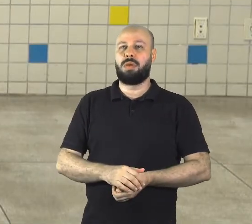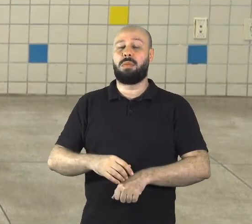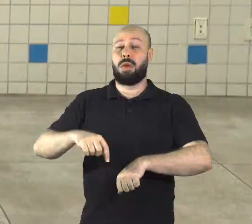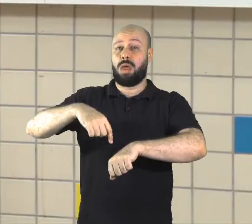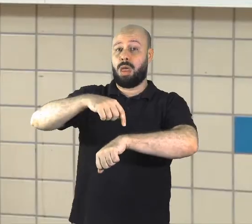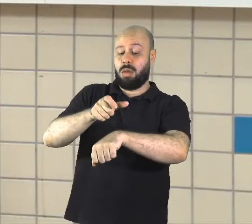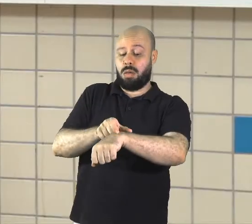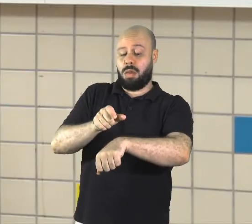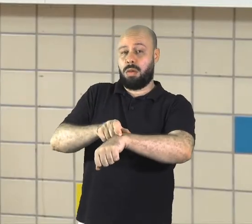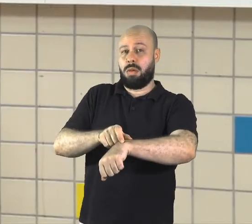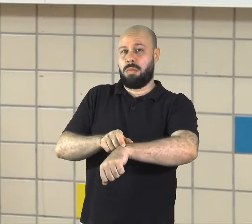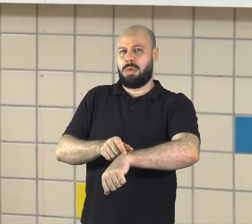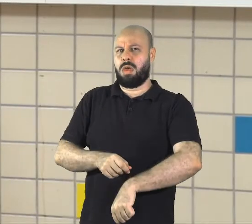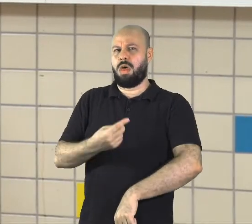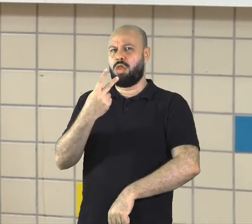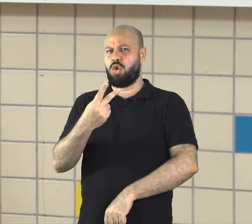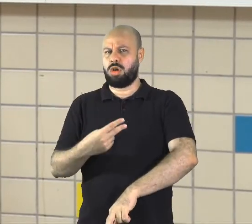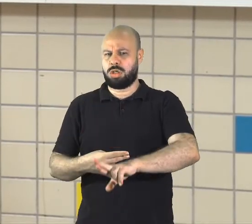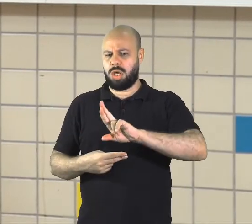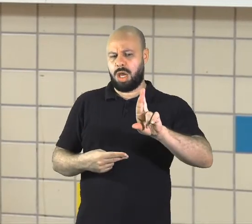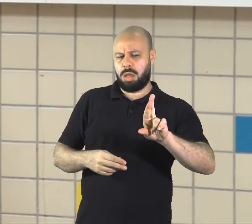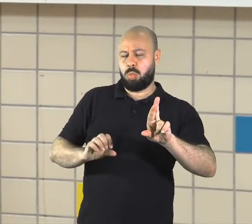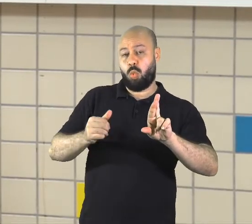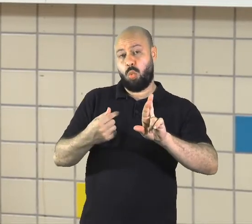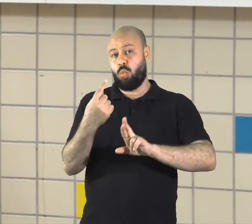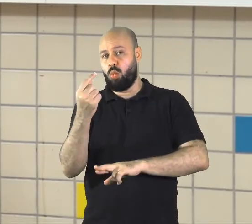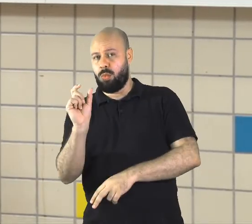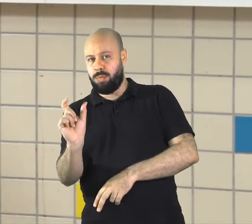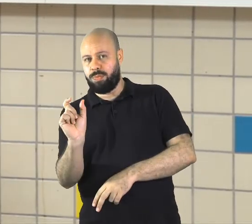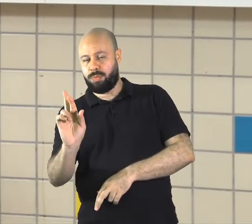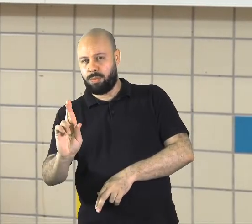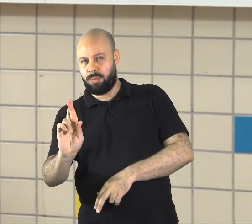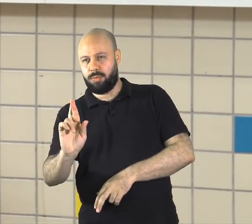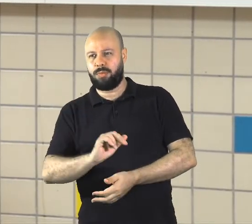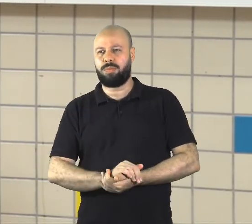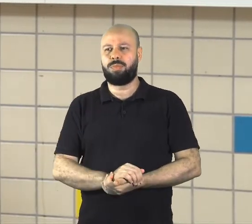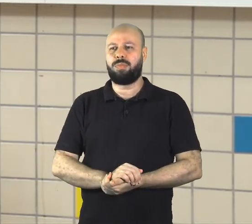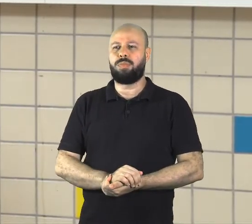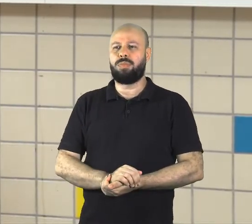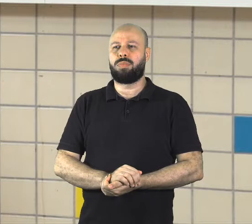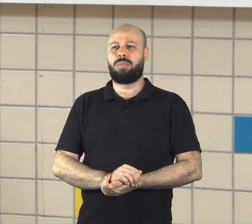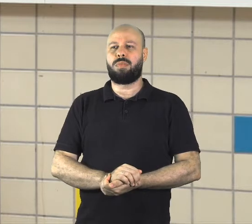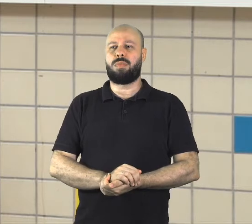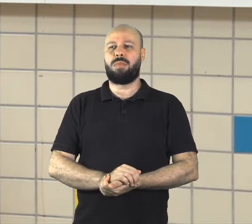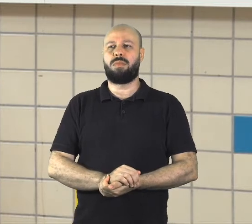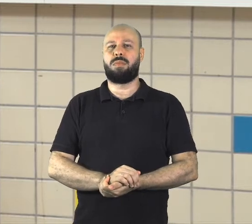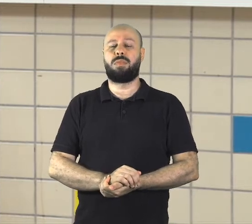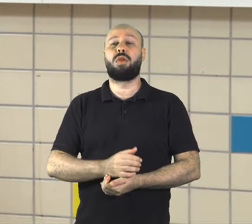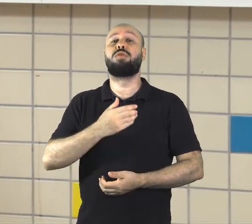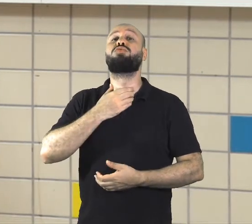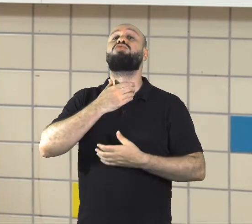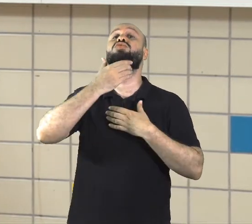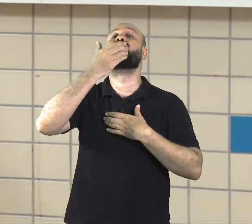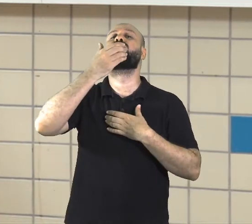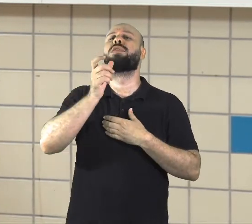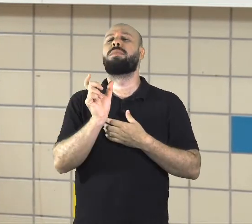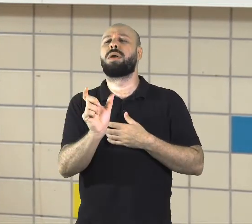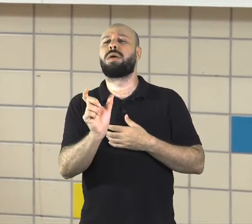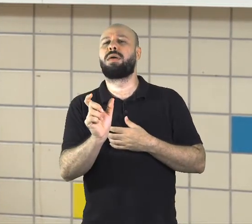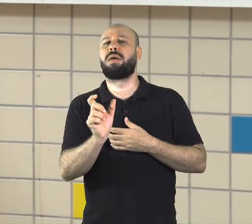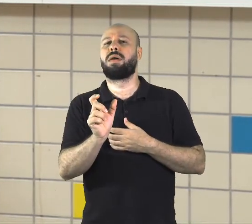Relógio. Tem 2 R's ou um R só? Está logo no início. A palavra girafa.